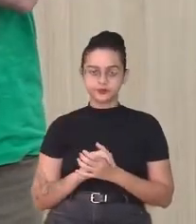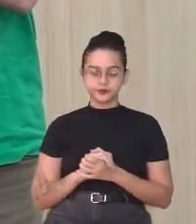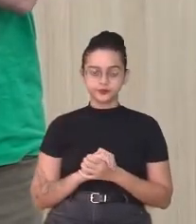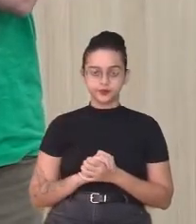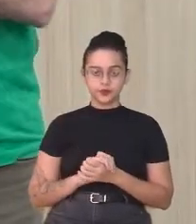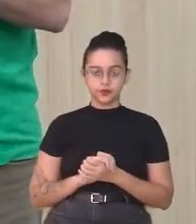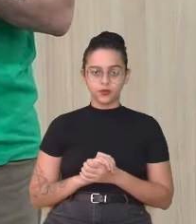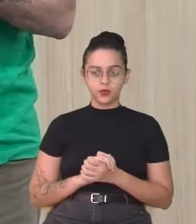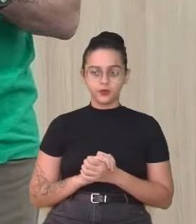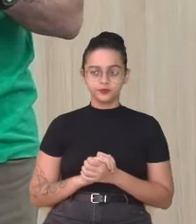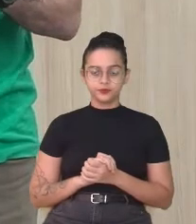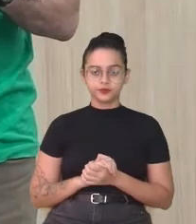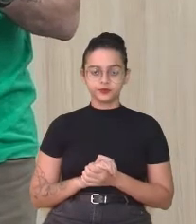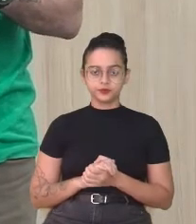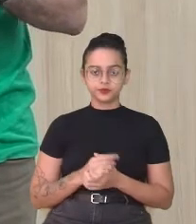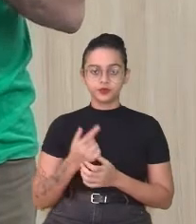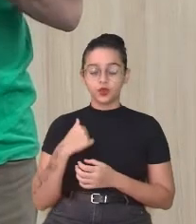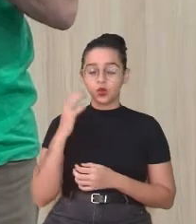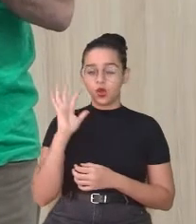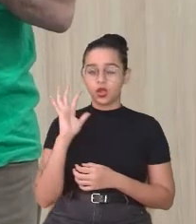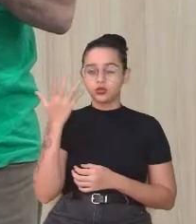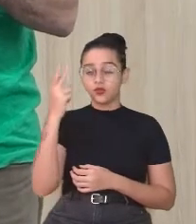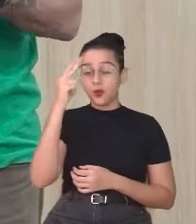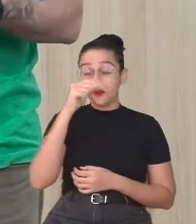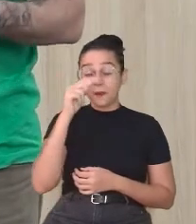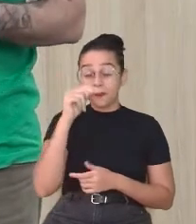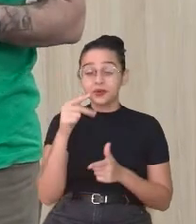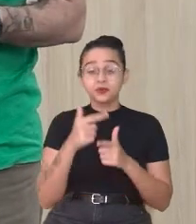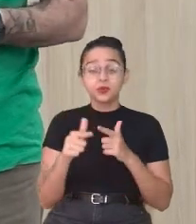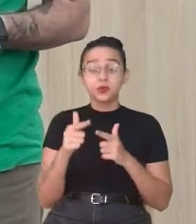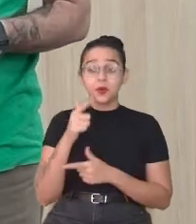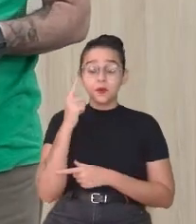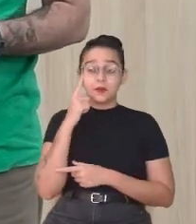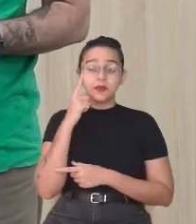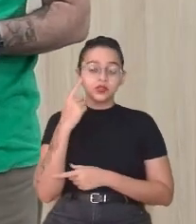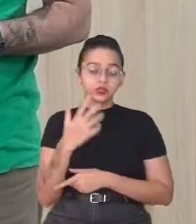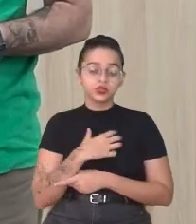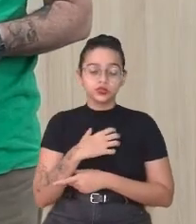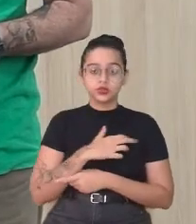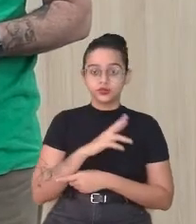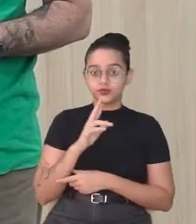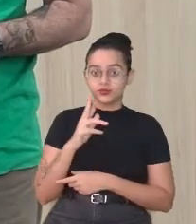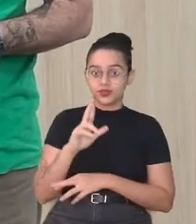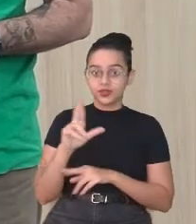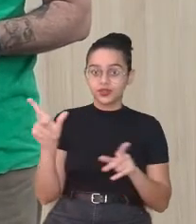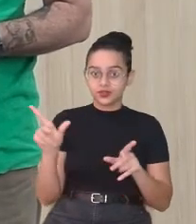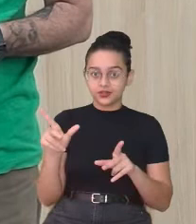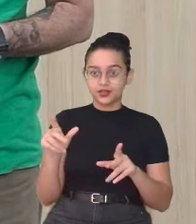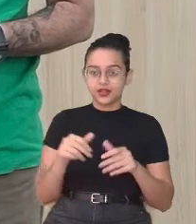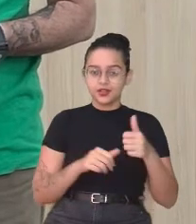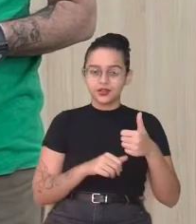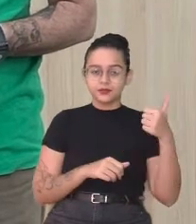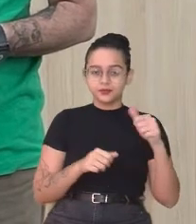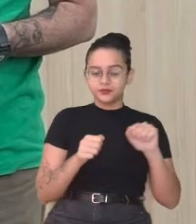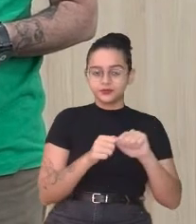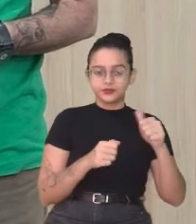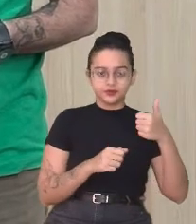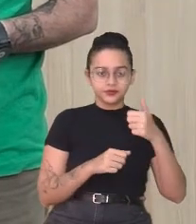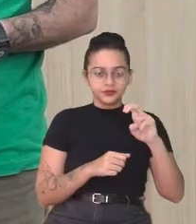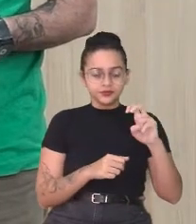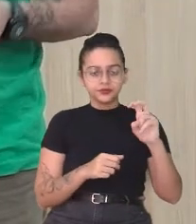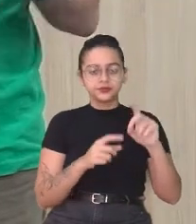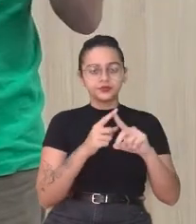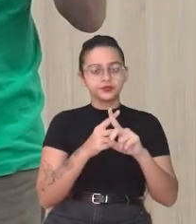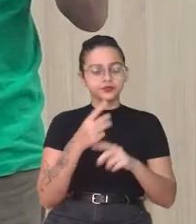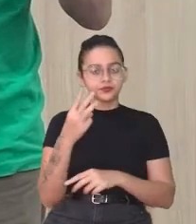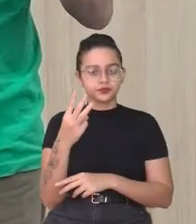nesse problema, ou seja, eu estou resolvendo o mesmo problema pensando de formas diferentes. Na primeira eu fiz o 15 vezes